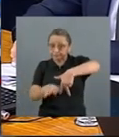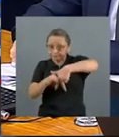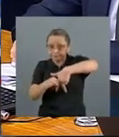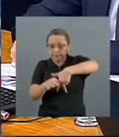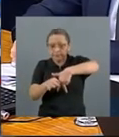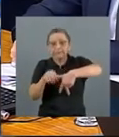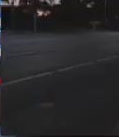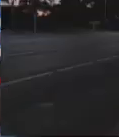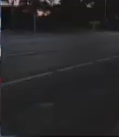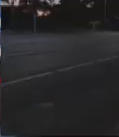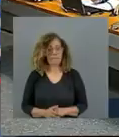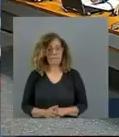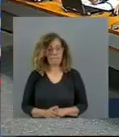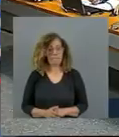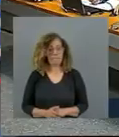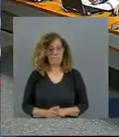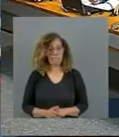Obrigado e até o próximo vídeo. Comissão do Cine.